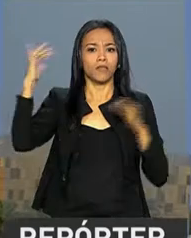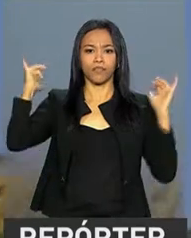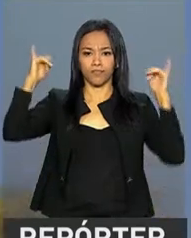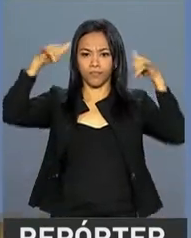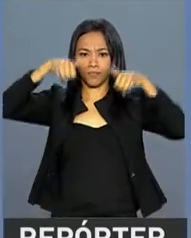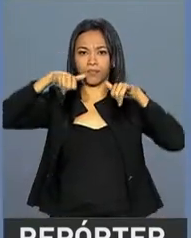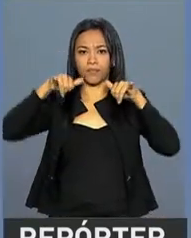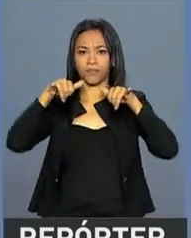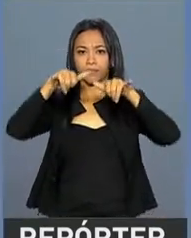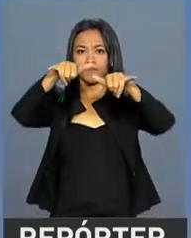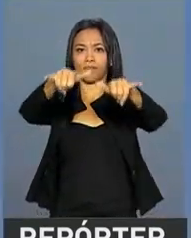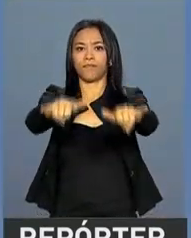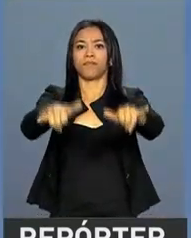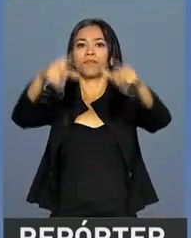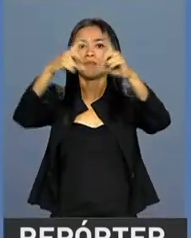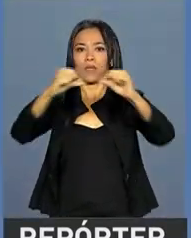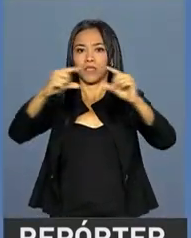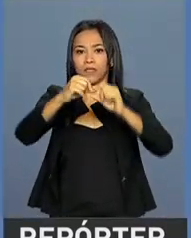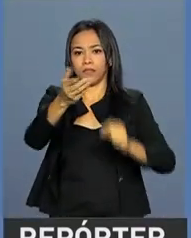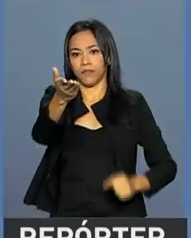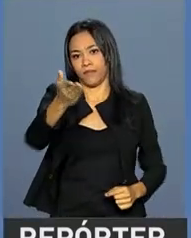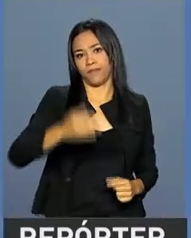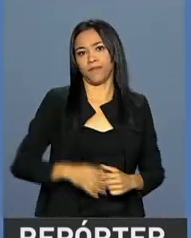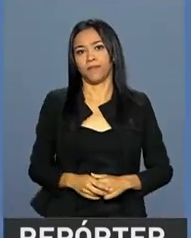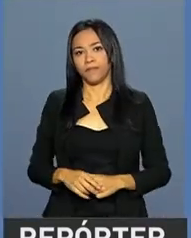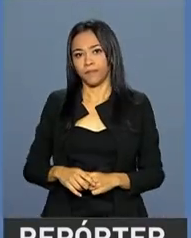no céu de brasília o